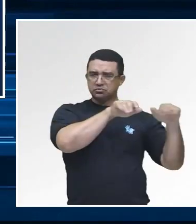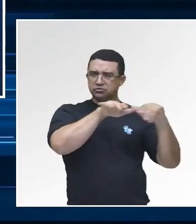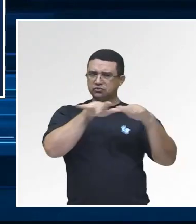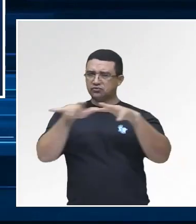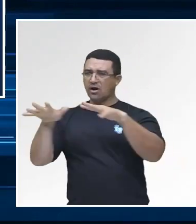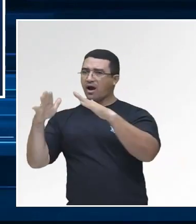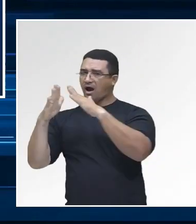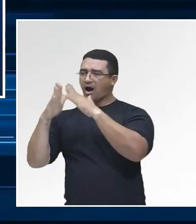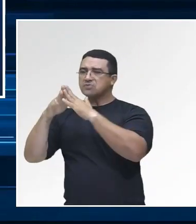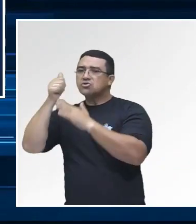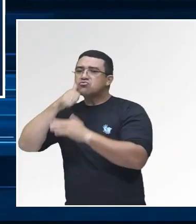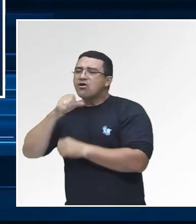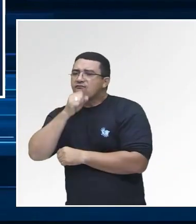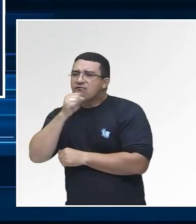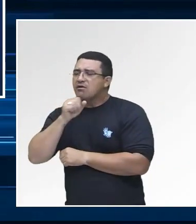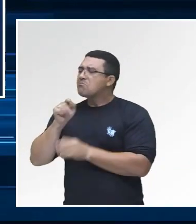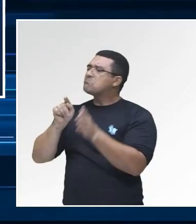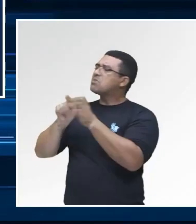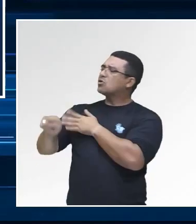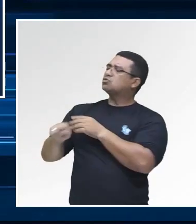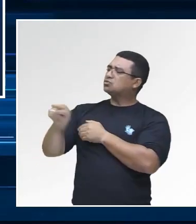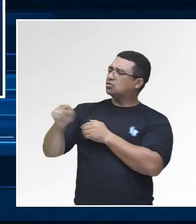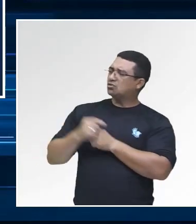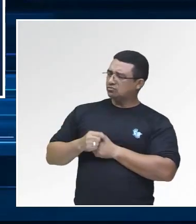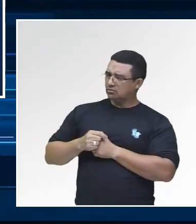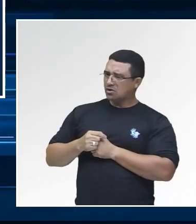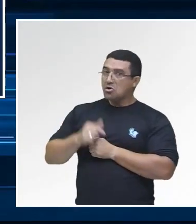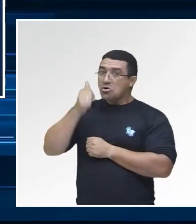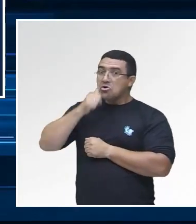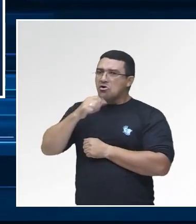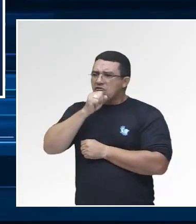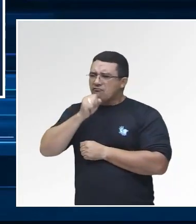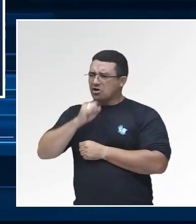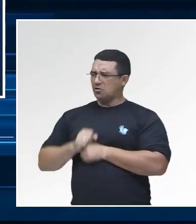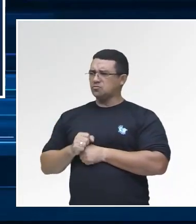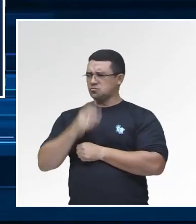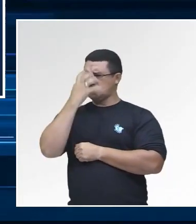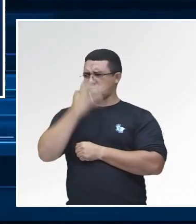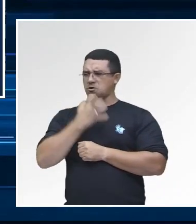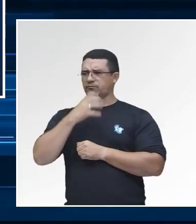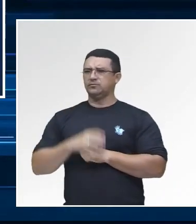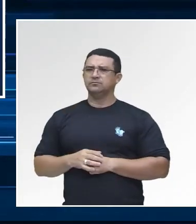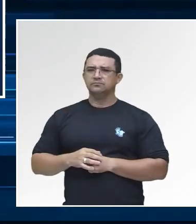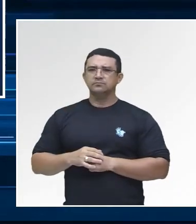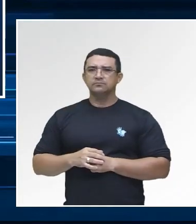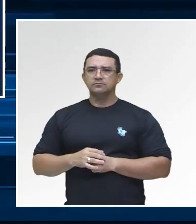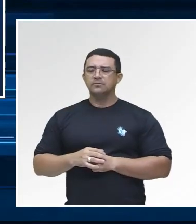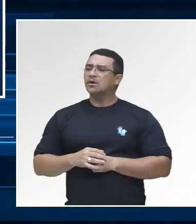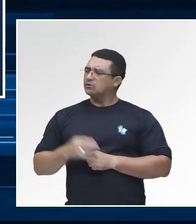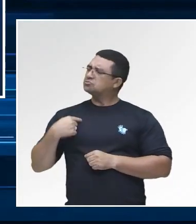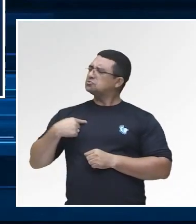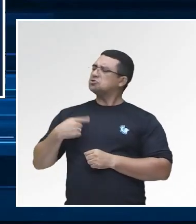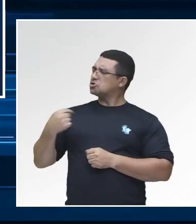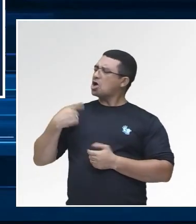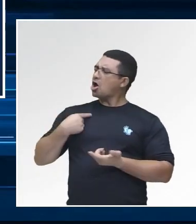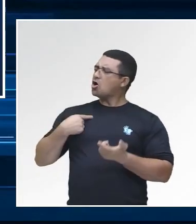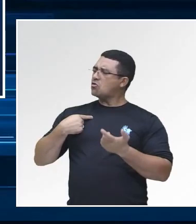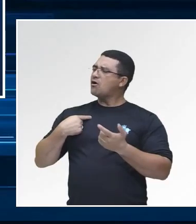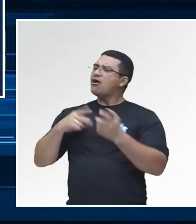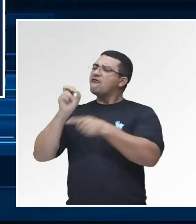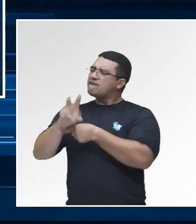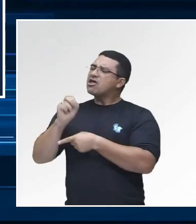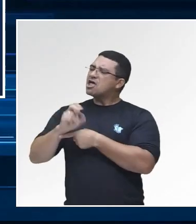calma, os olhos brilhando, agressivos e irritados. Matei mesmo essa